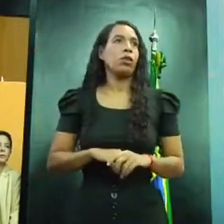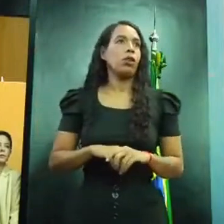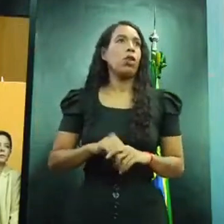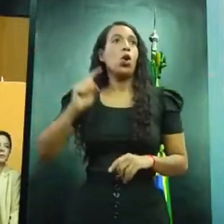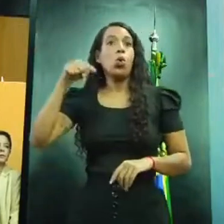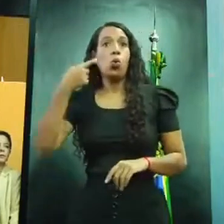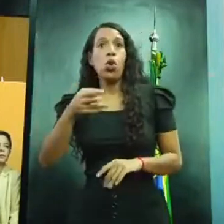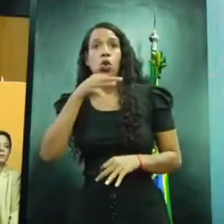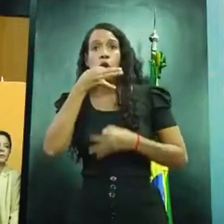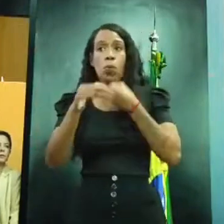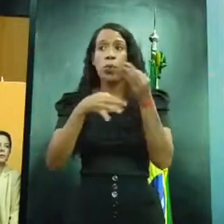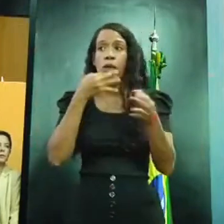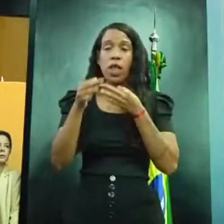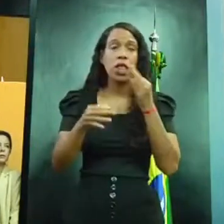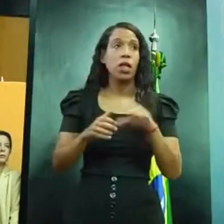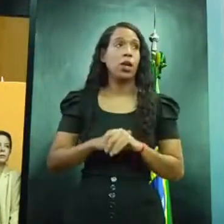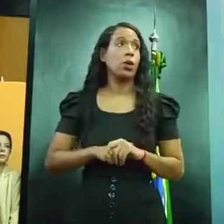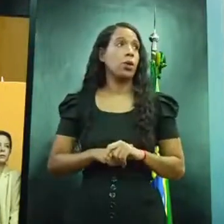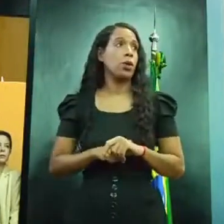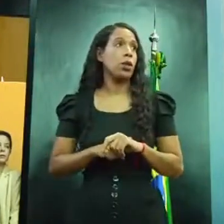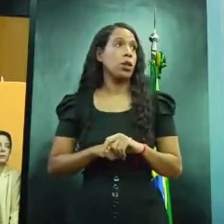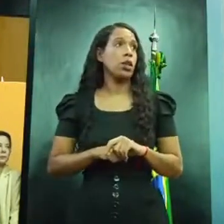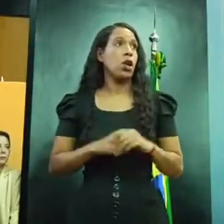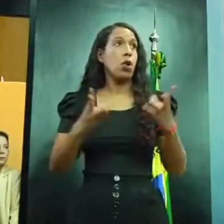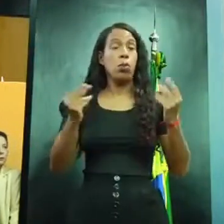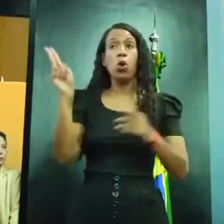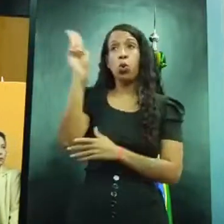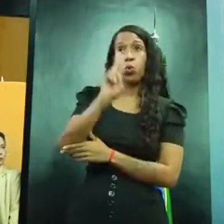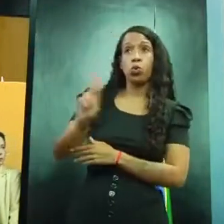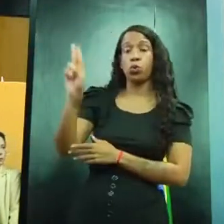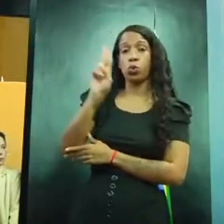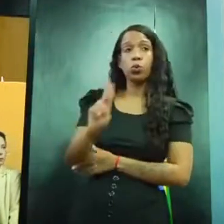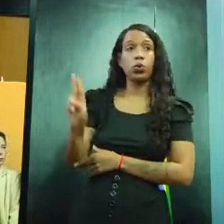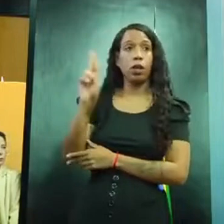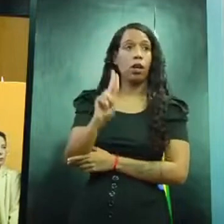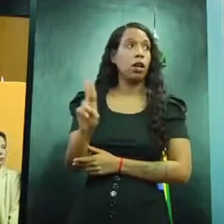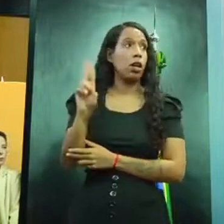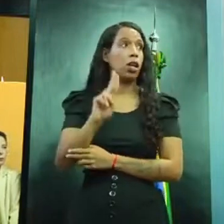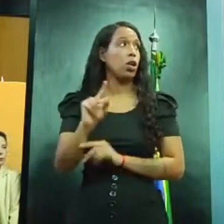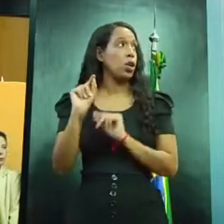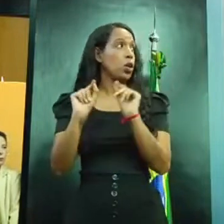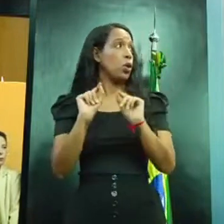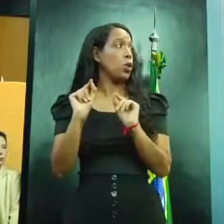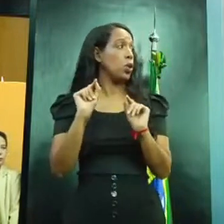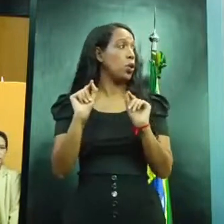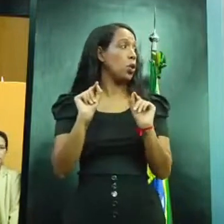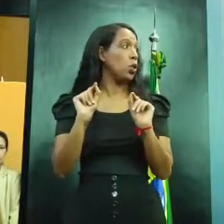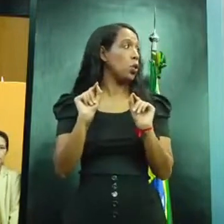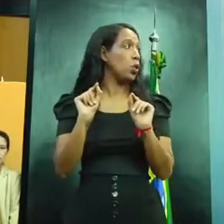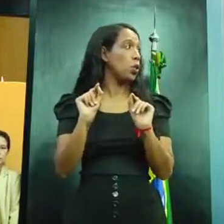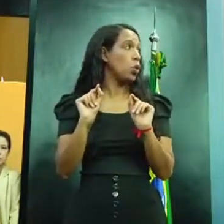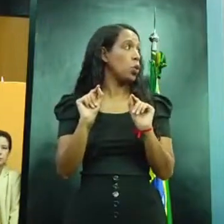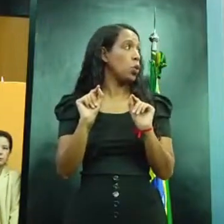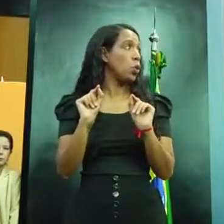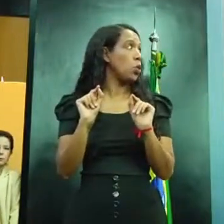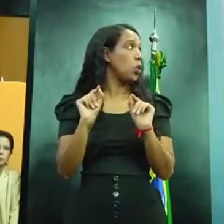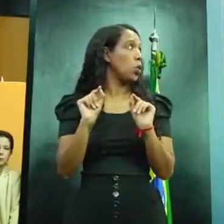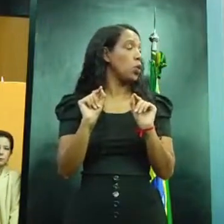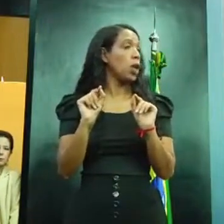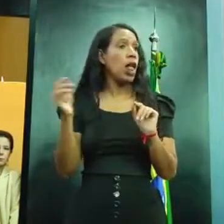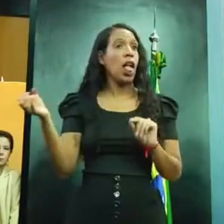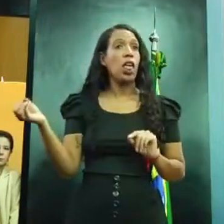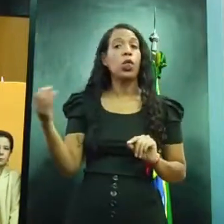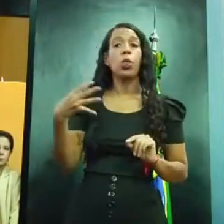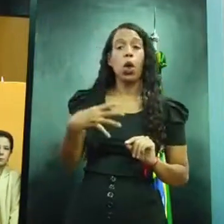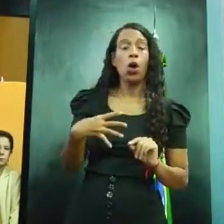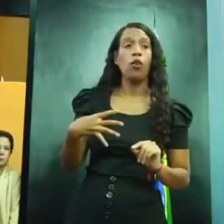outro argumento, muito usado, é que essa é a